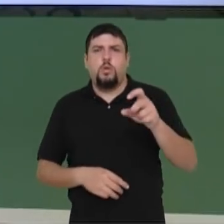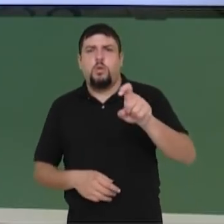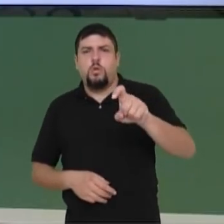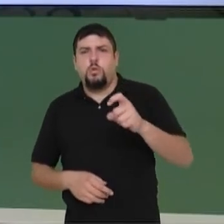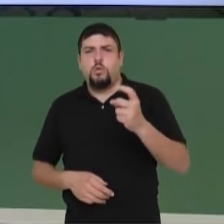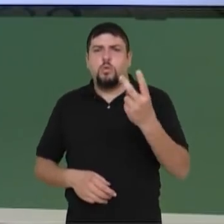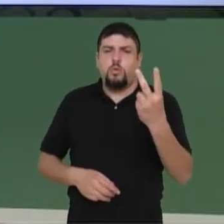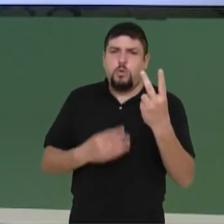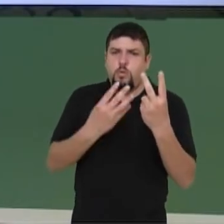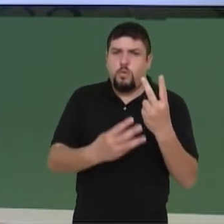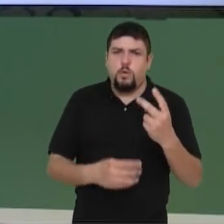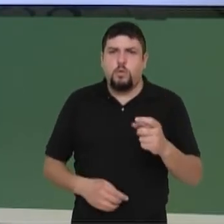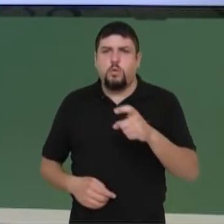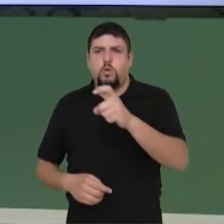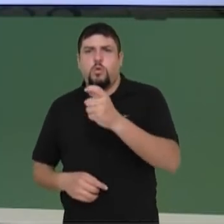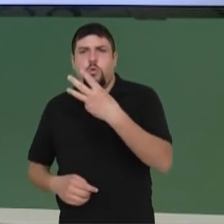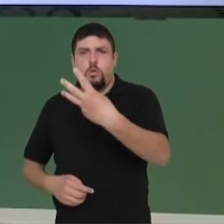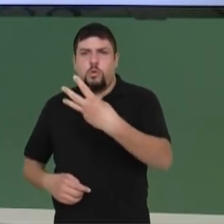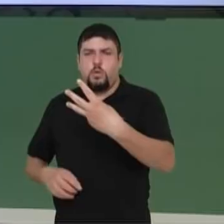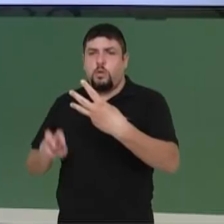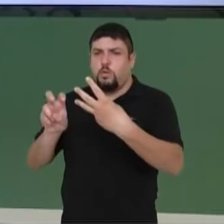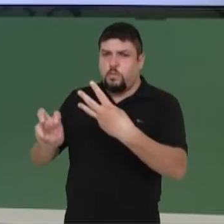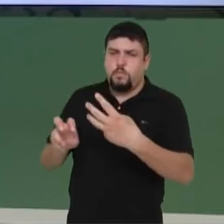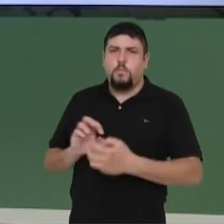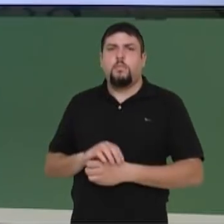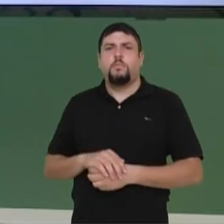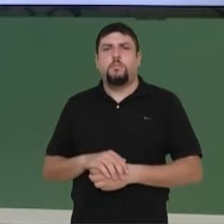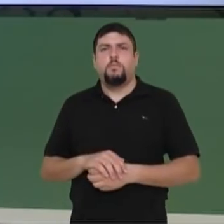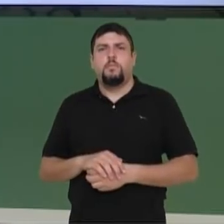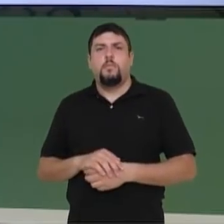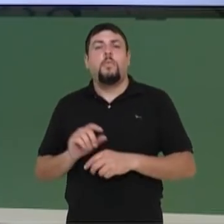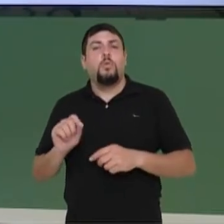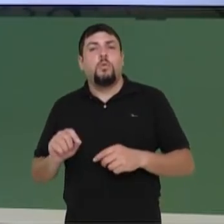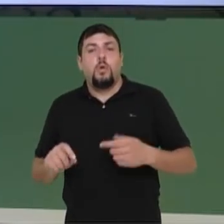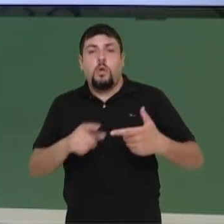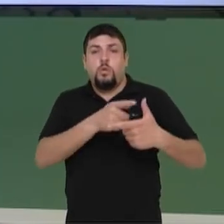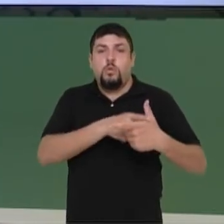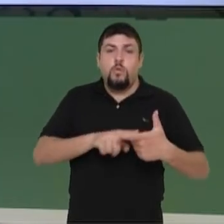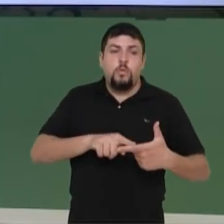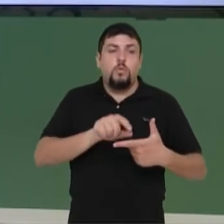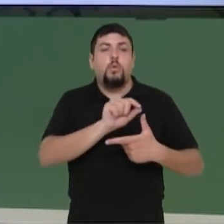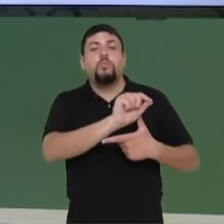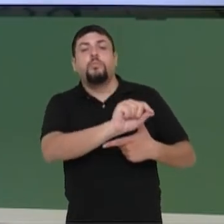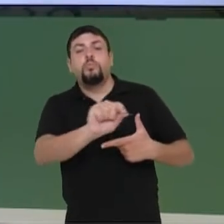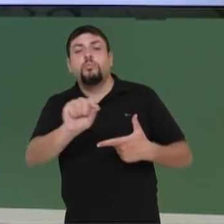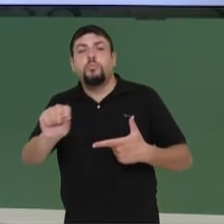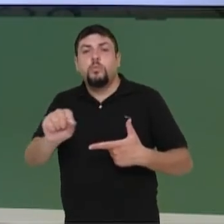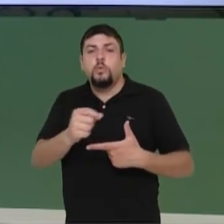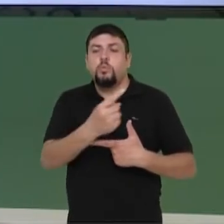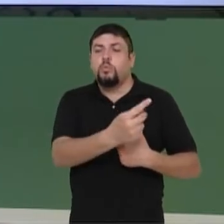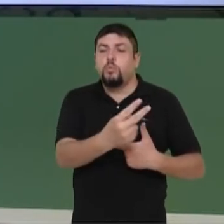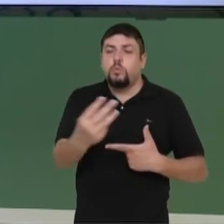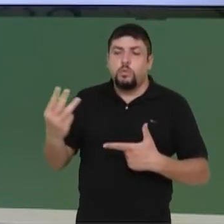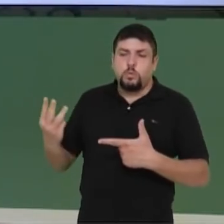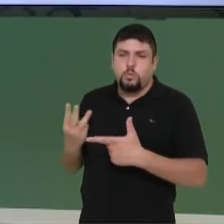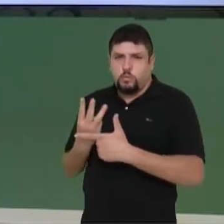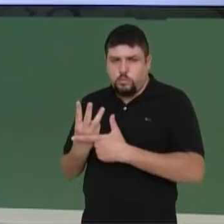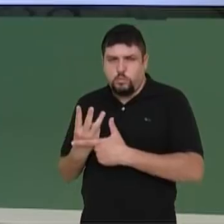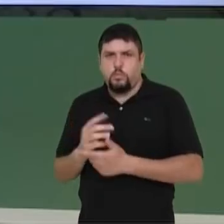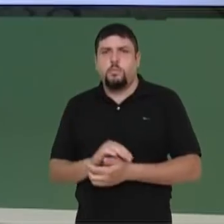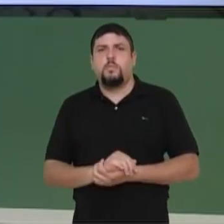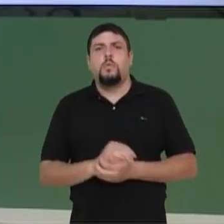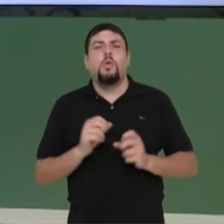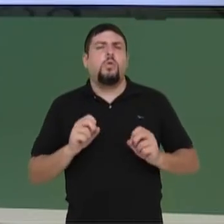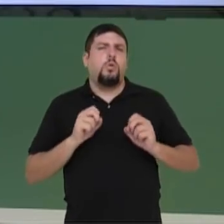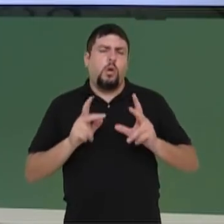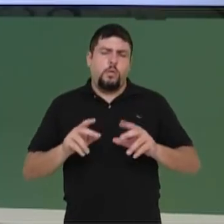5. Então, a soma de todos esses termos, tá bom? Dividido pelo número deles, que é representado por n, beleza? Claro, para